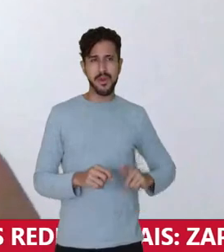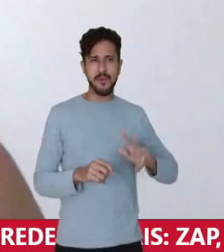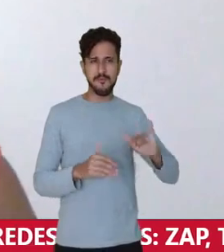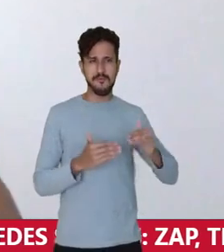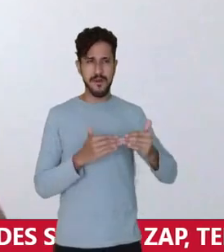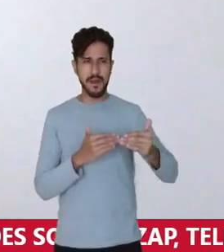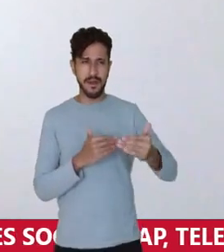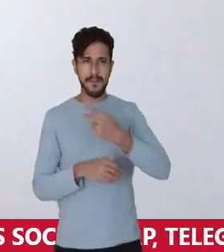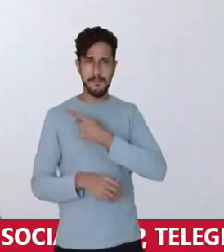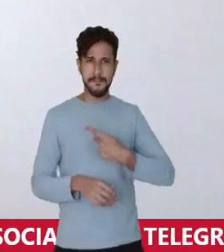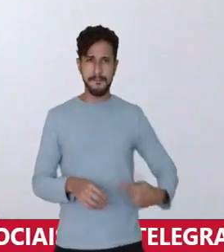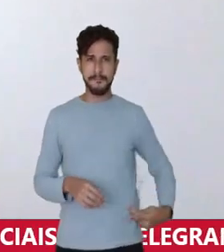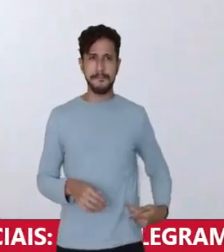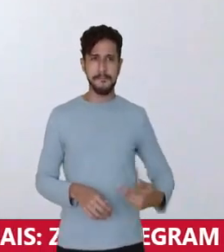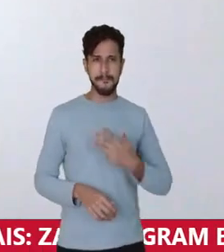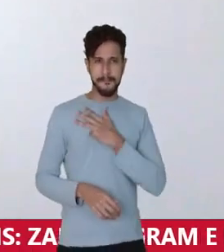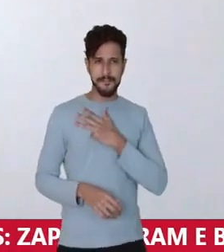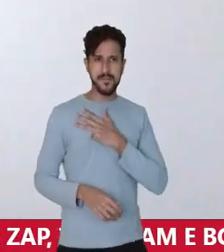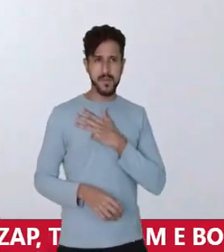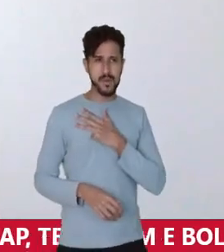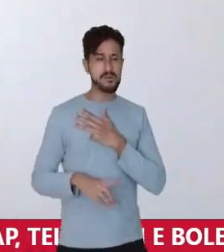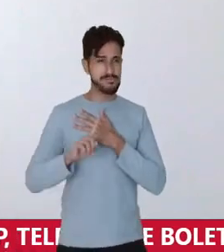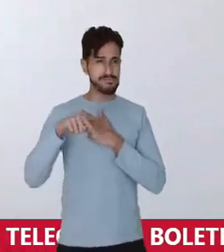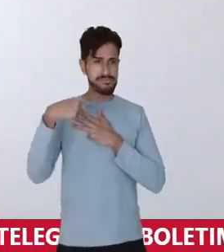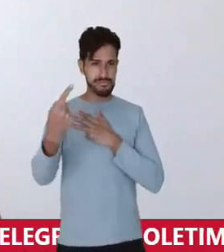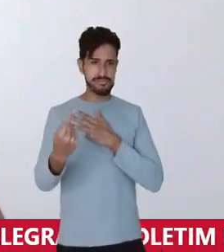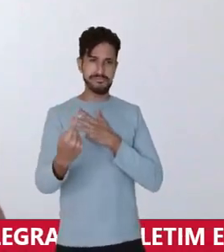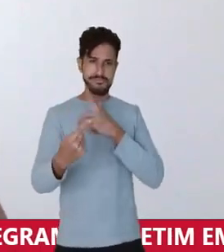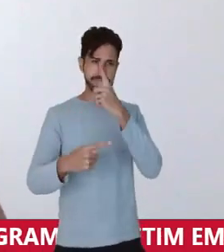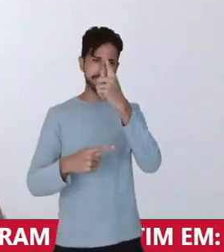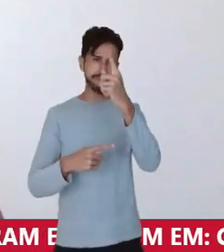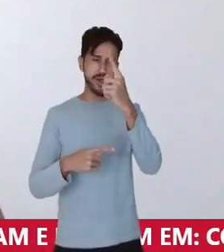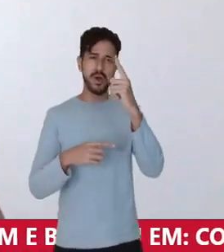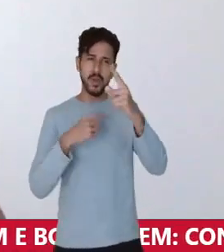será do presidente Lula no próximo ano,